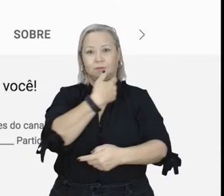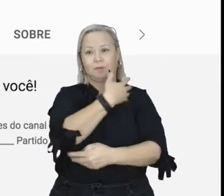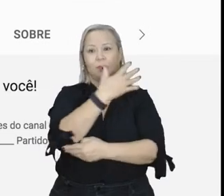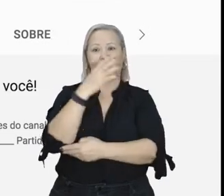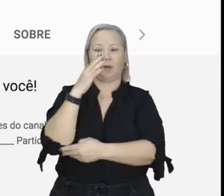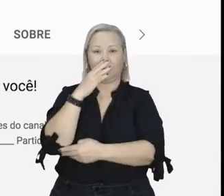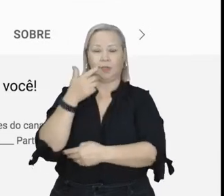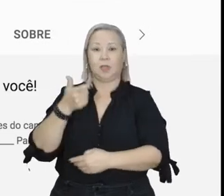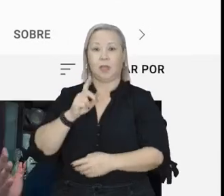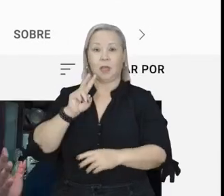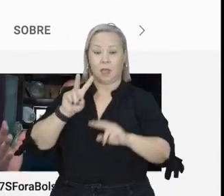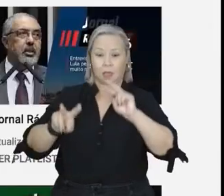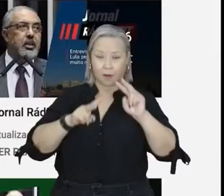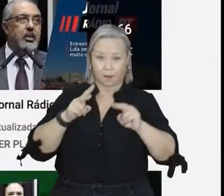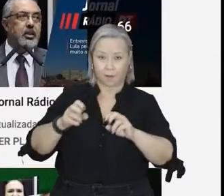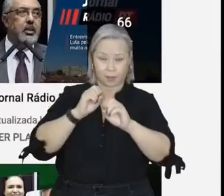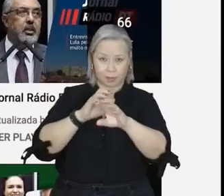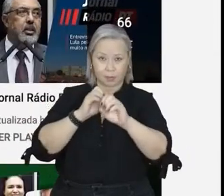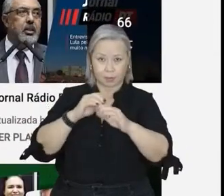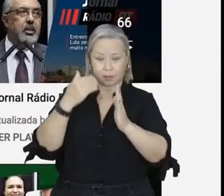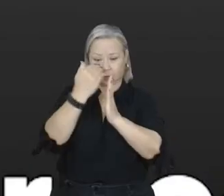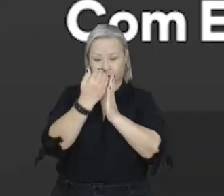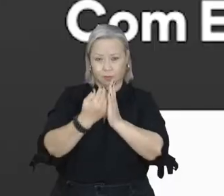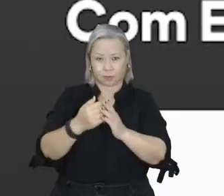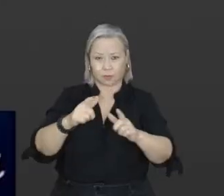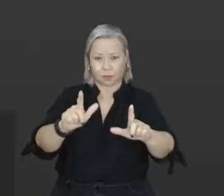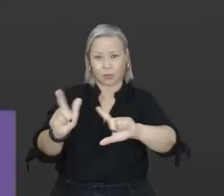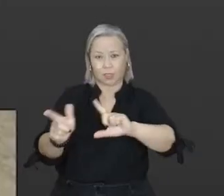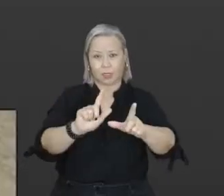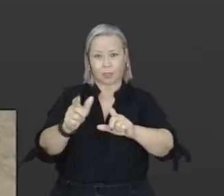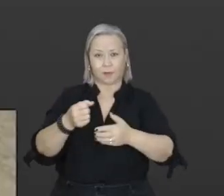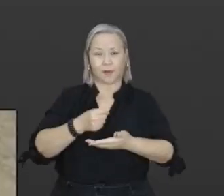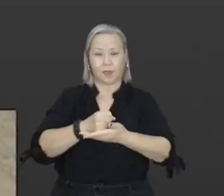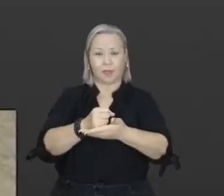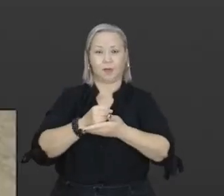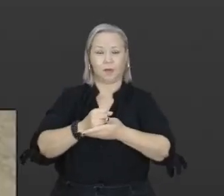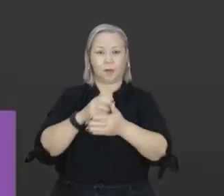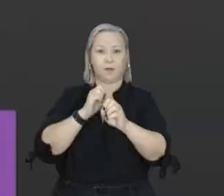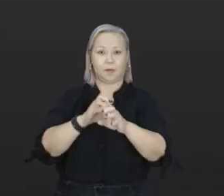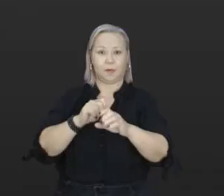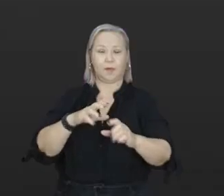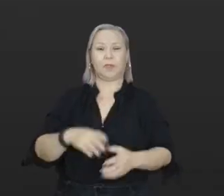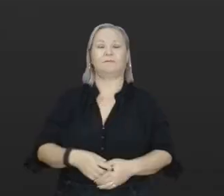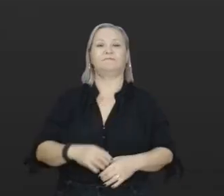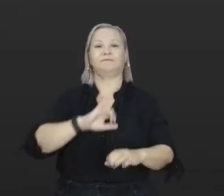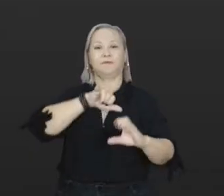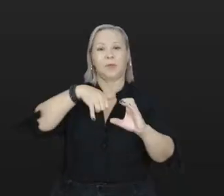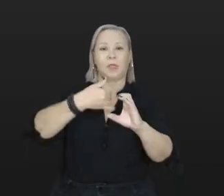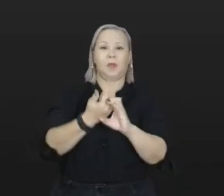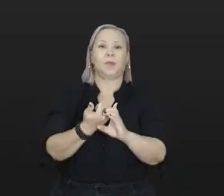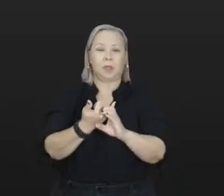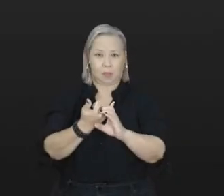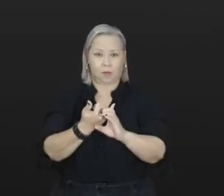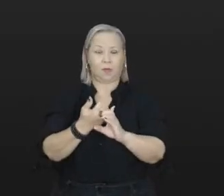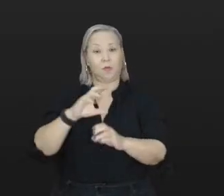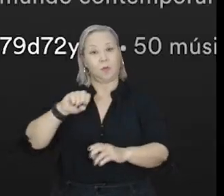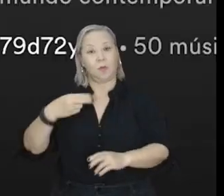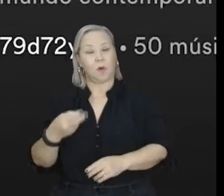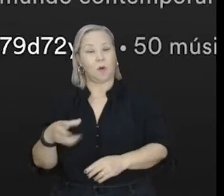Reveja esta e outras aulas na playlist da TV Elas por Elas Formação, no canal da TV PT no YouTube ou em